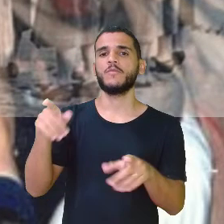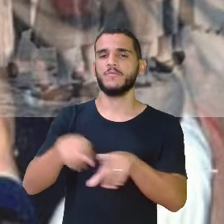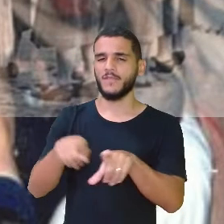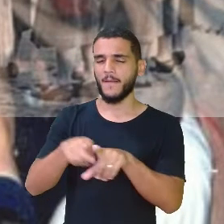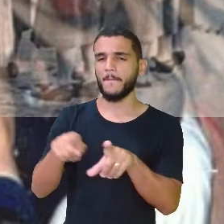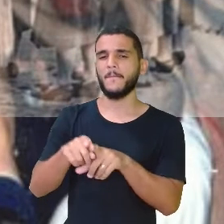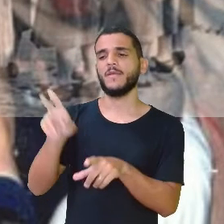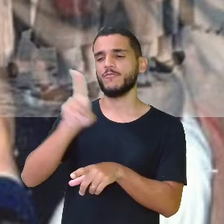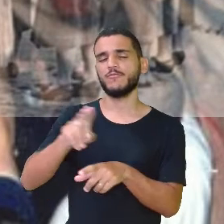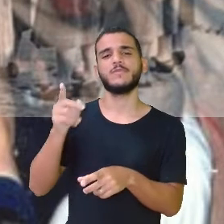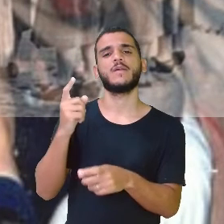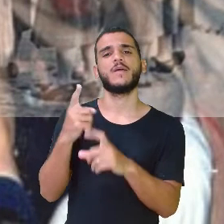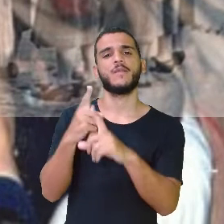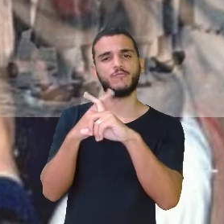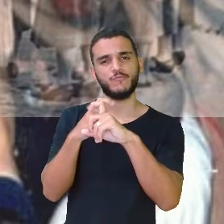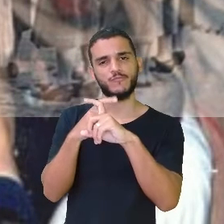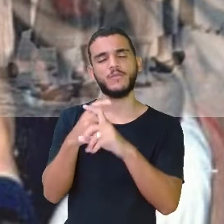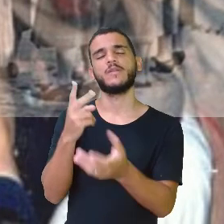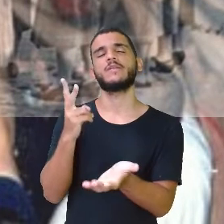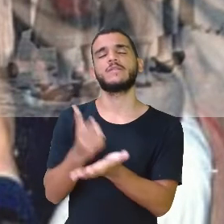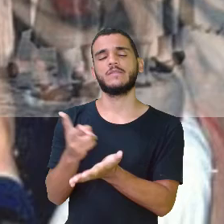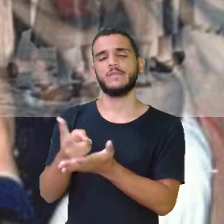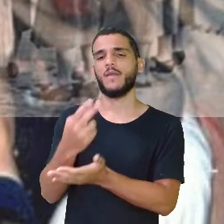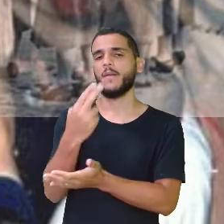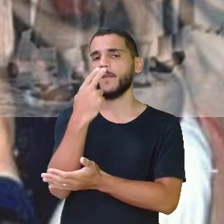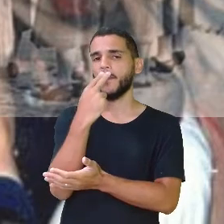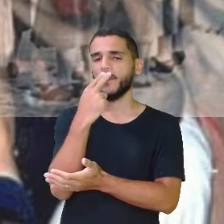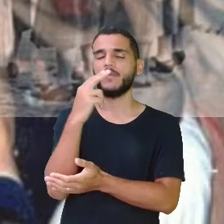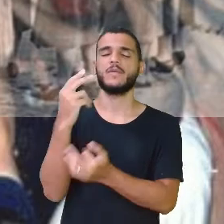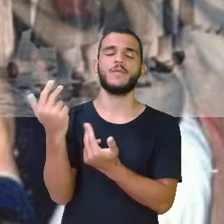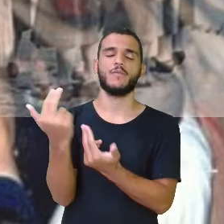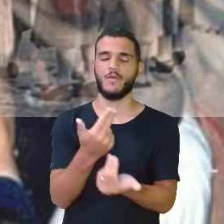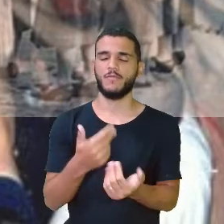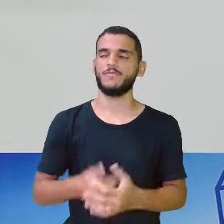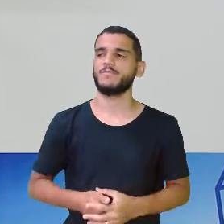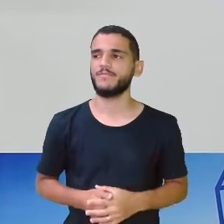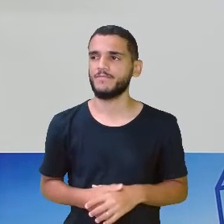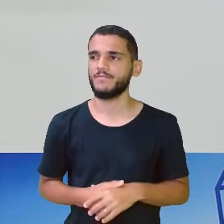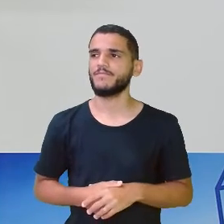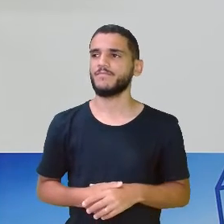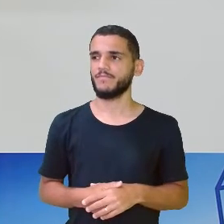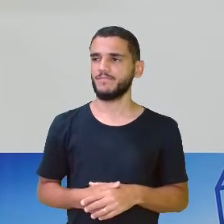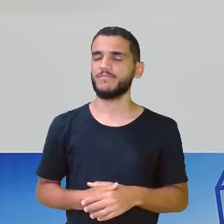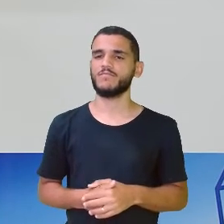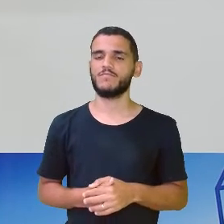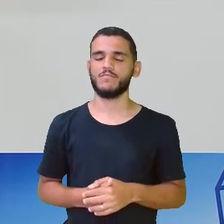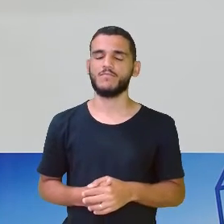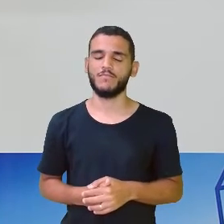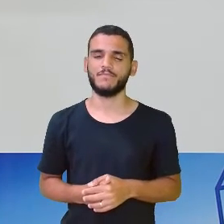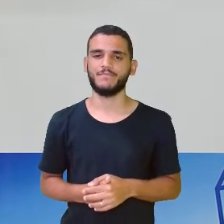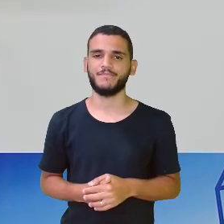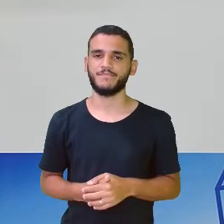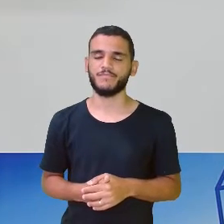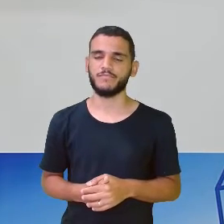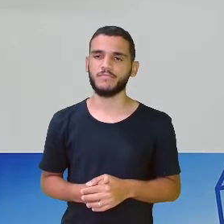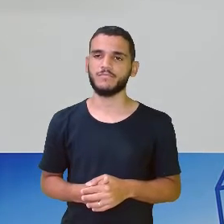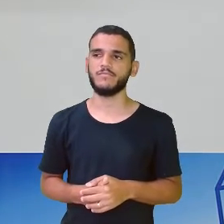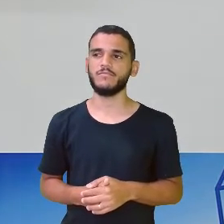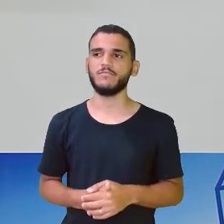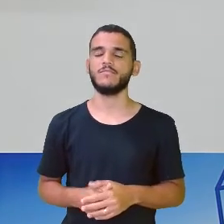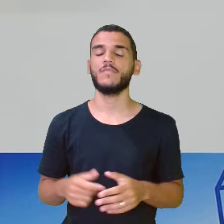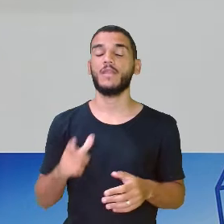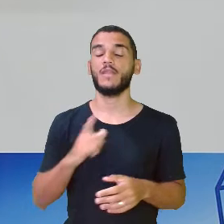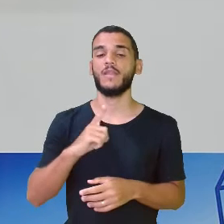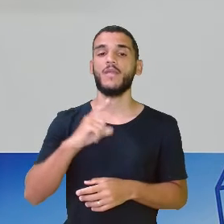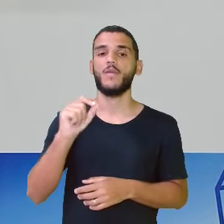aí. E apesar da falha técnica, mas o efeito difusão ficou até interessante, né, professora? E